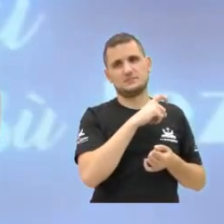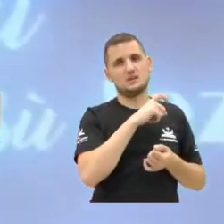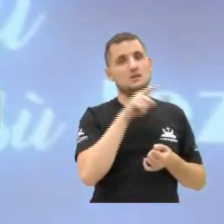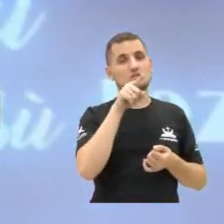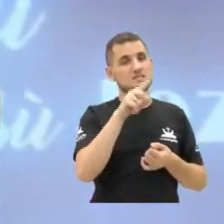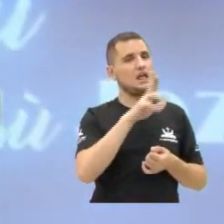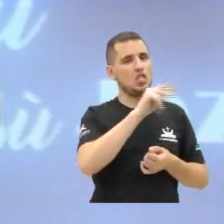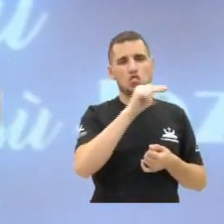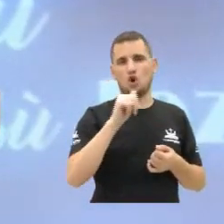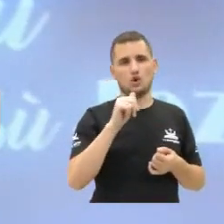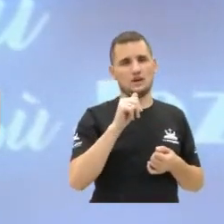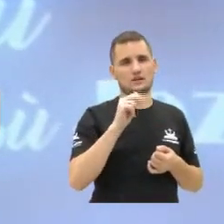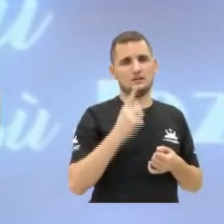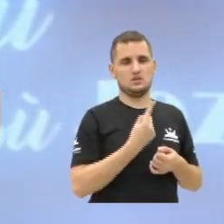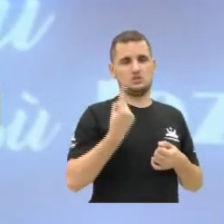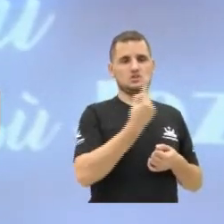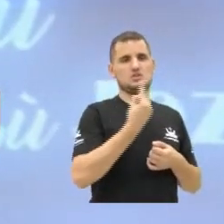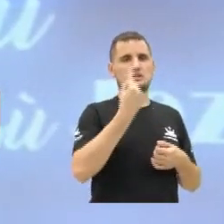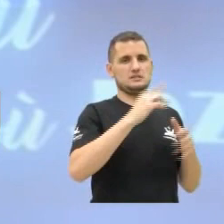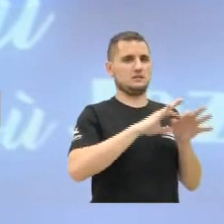Nunca, nunca, nunca.